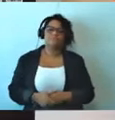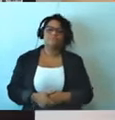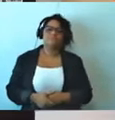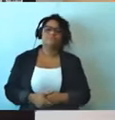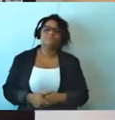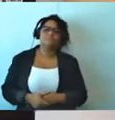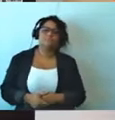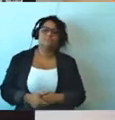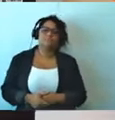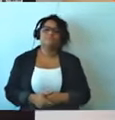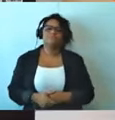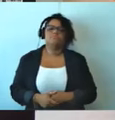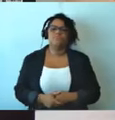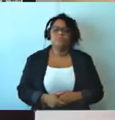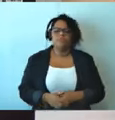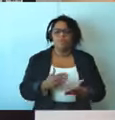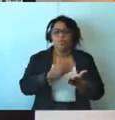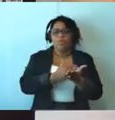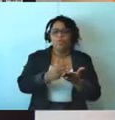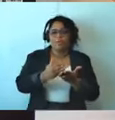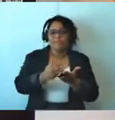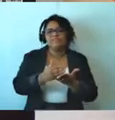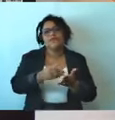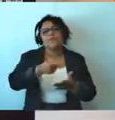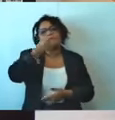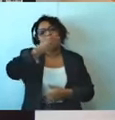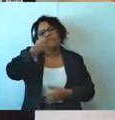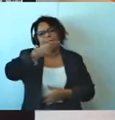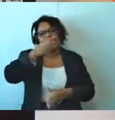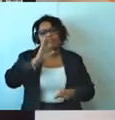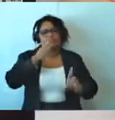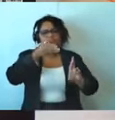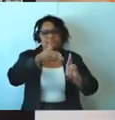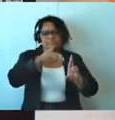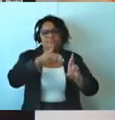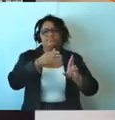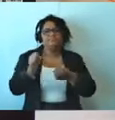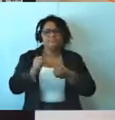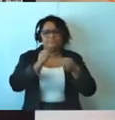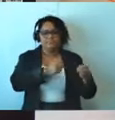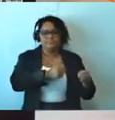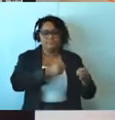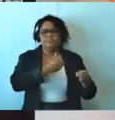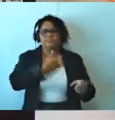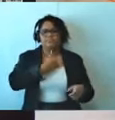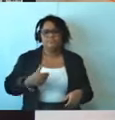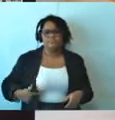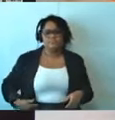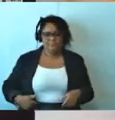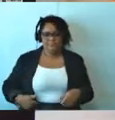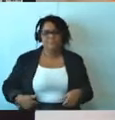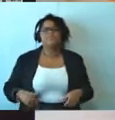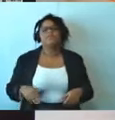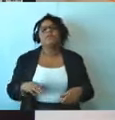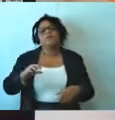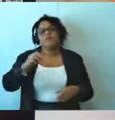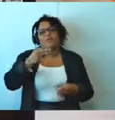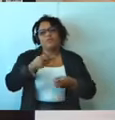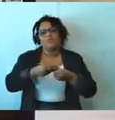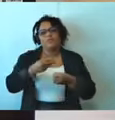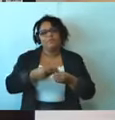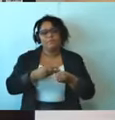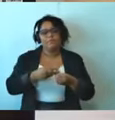pela representante do Poder Público Municipal, a Jussara Belavinha, que também já acompanha essa pauta já há muito tempo. Nós já fizemos